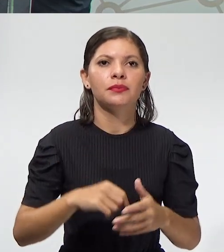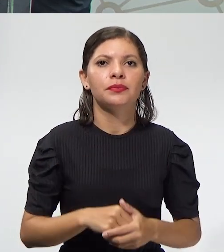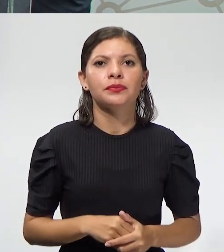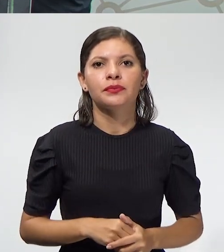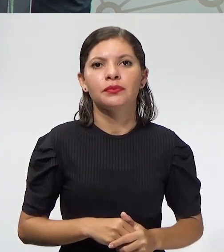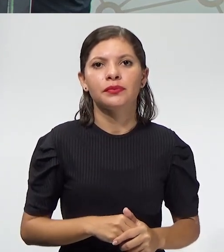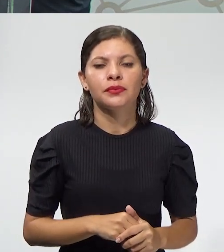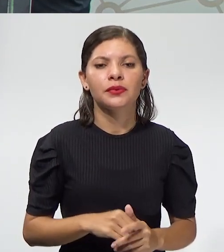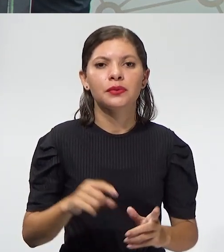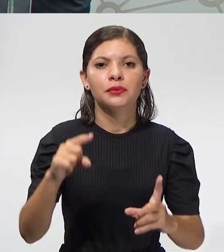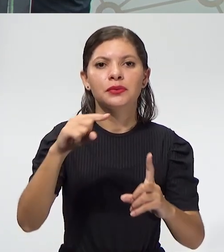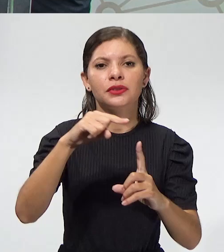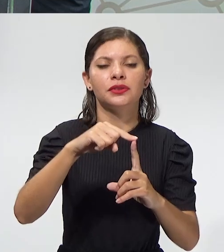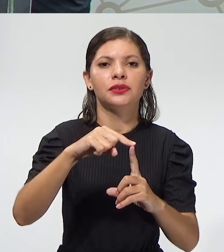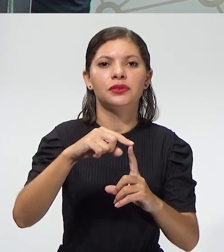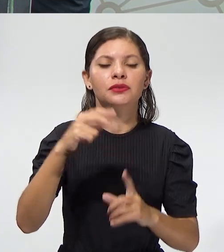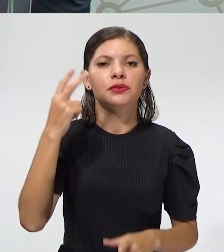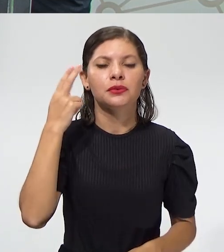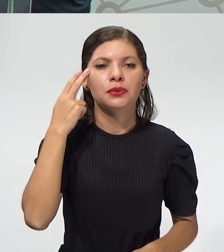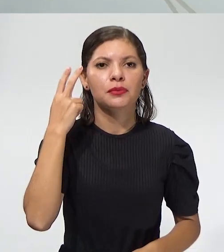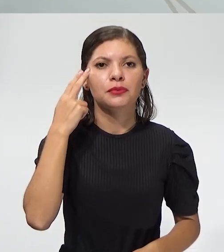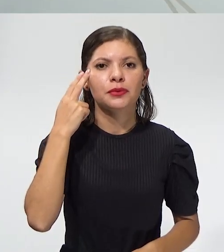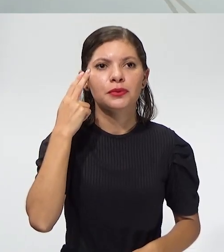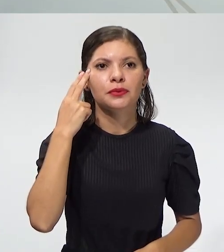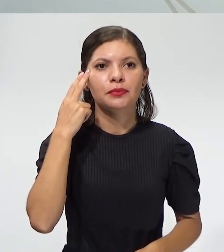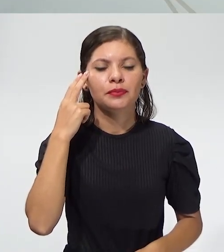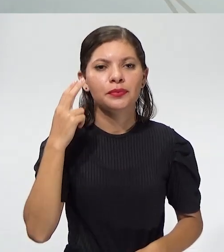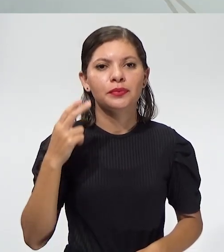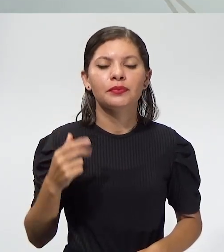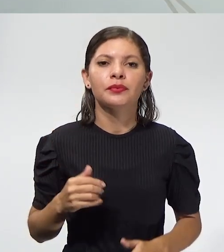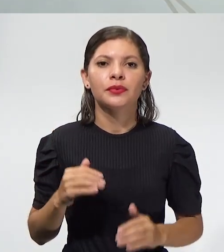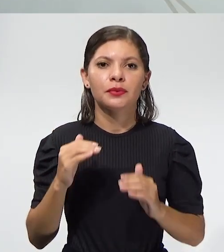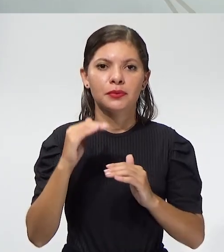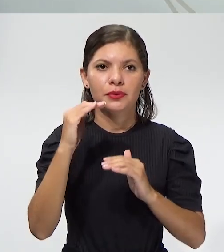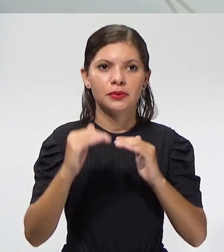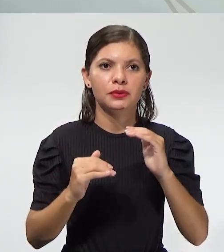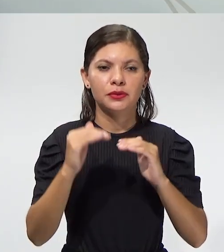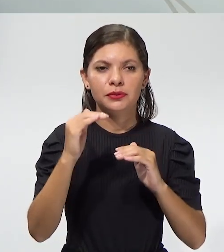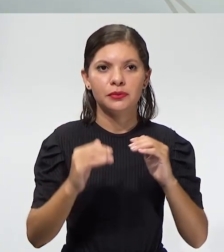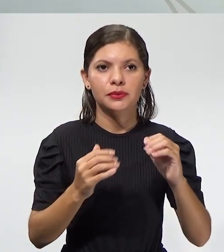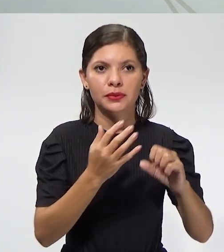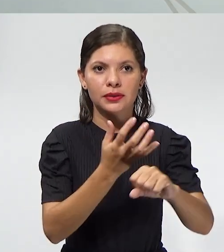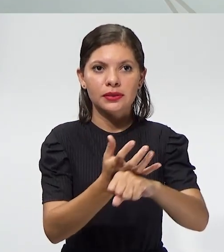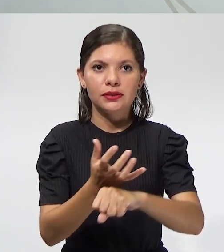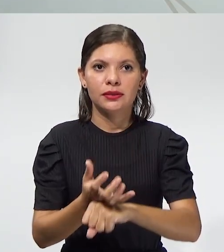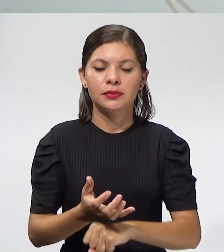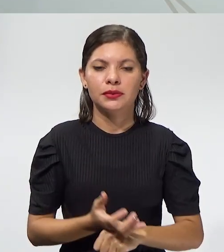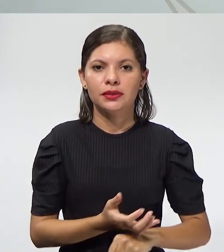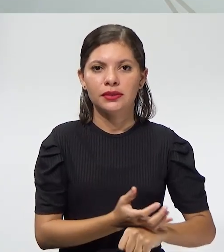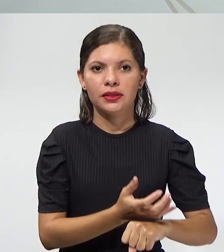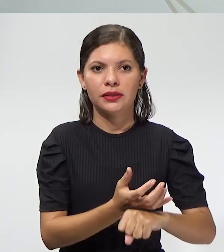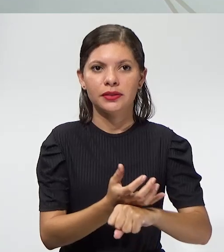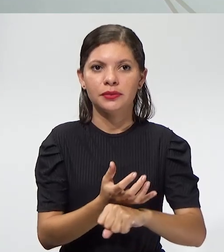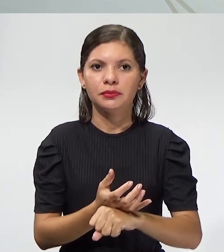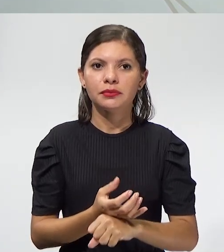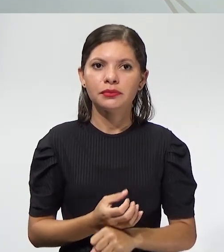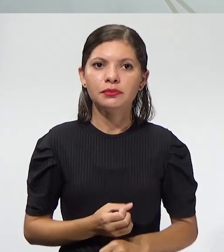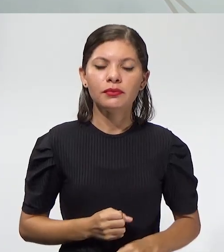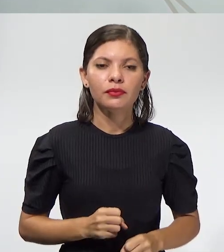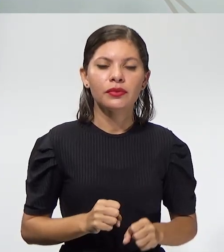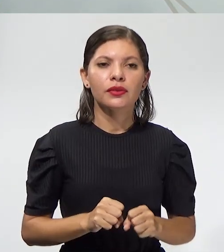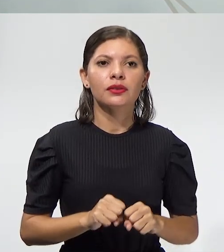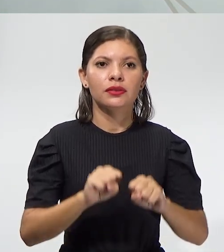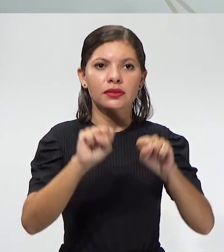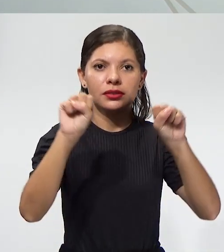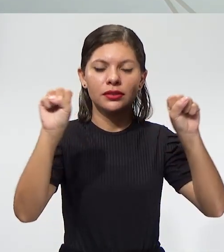objetivo comum. Geralmente existe uma mediação quando há um objetivo comum, que é o que acontece no próximo nível, que é a interdisciplinaridade.